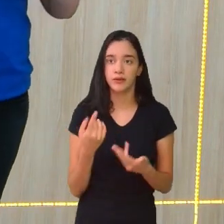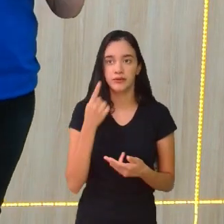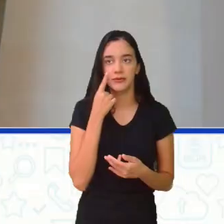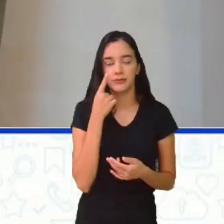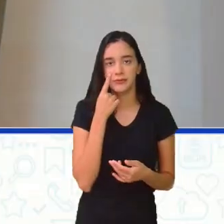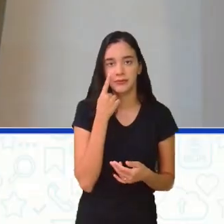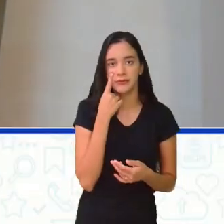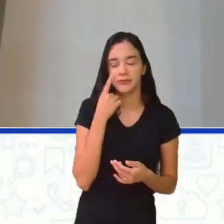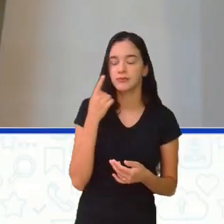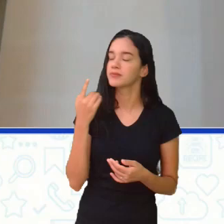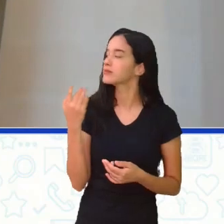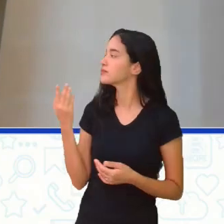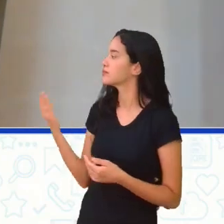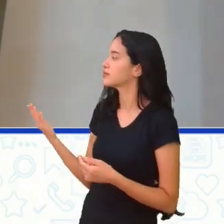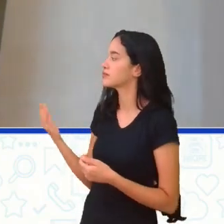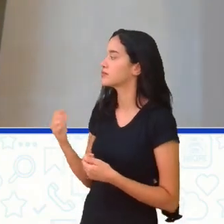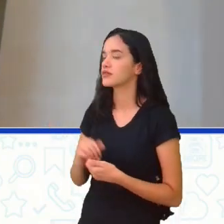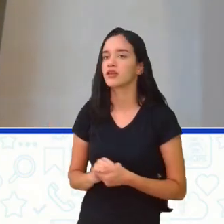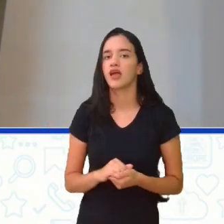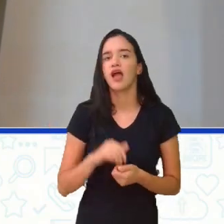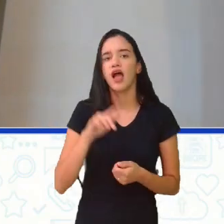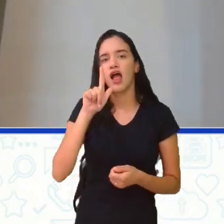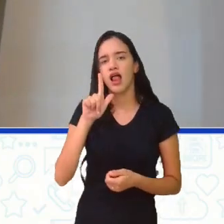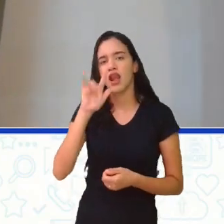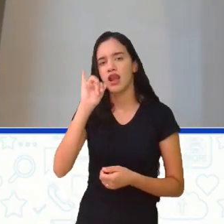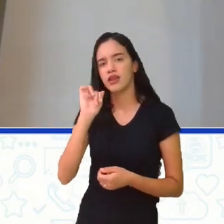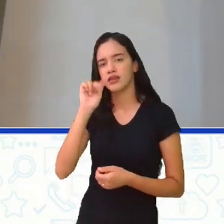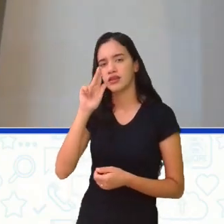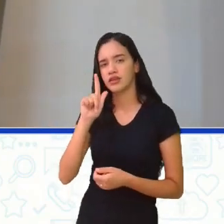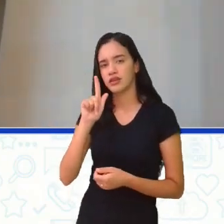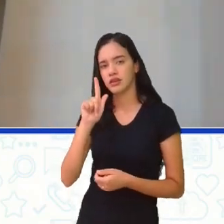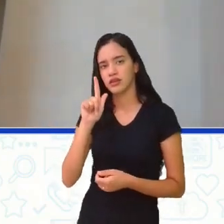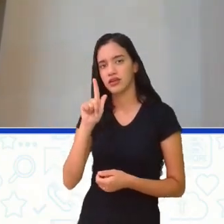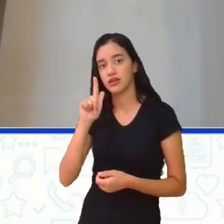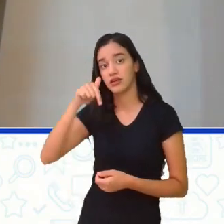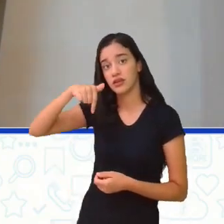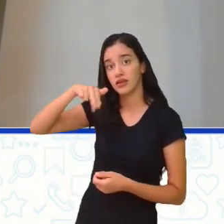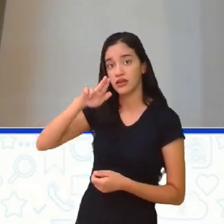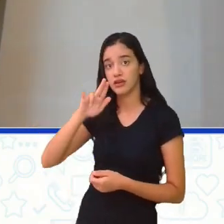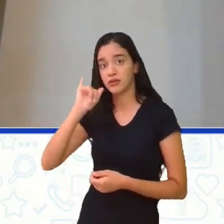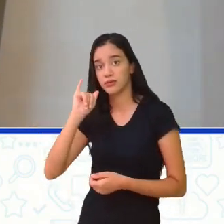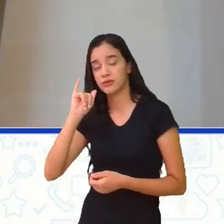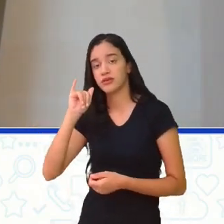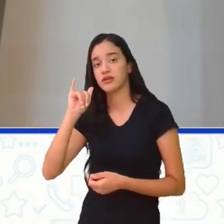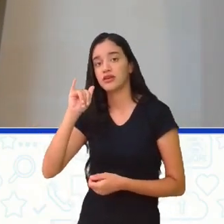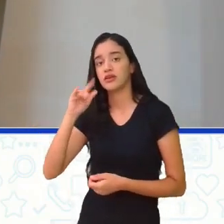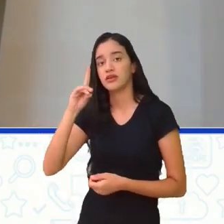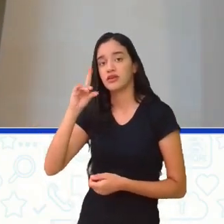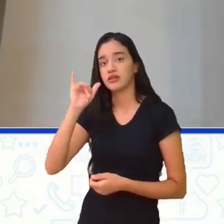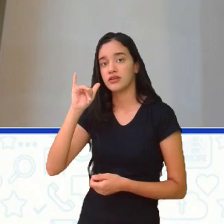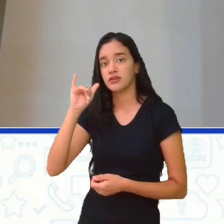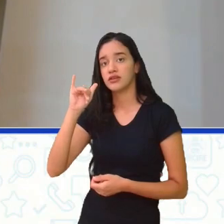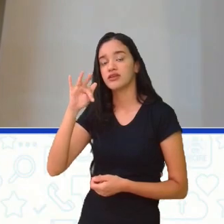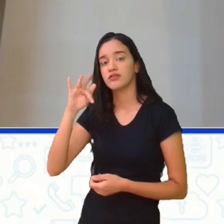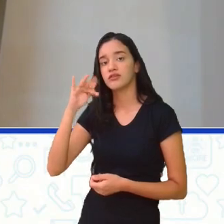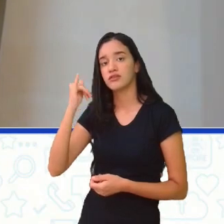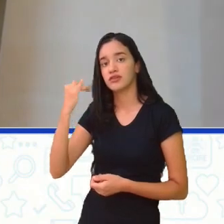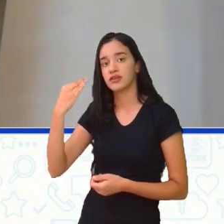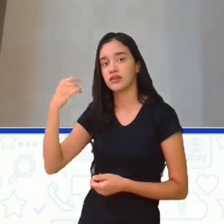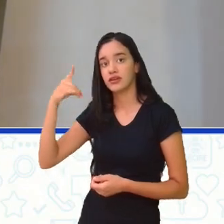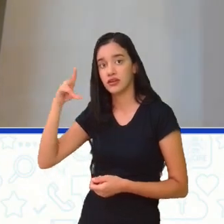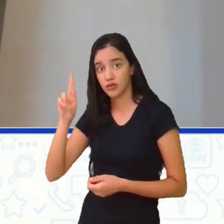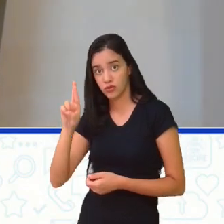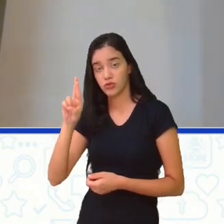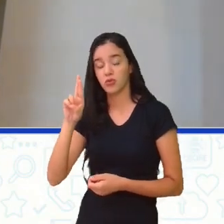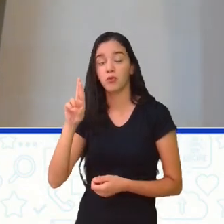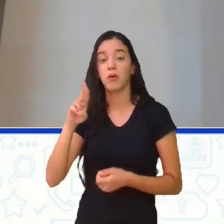só, liquidificador. Então, ela se separa desta maneira. Então, ela é oxítona, não é?